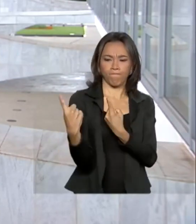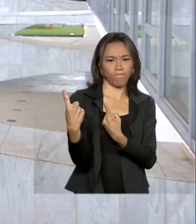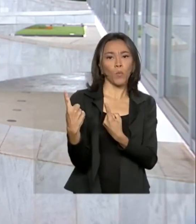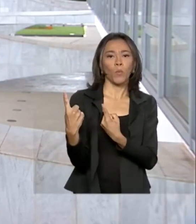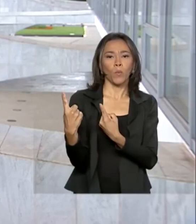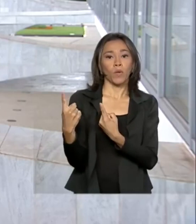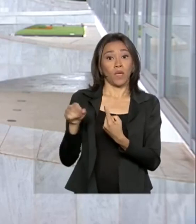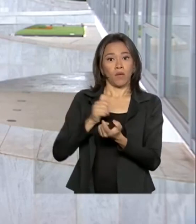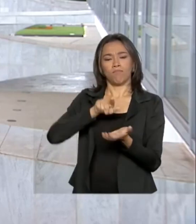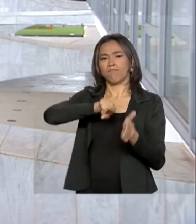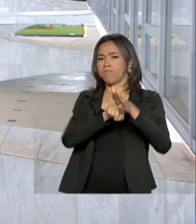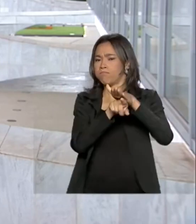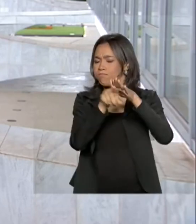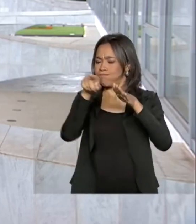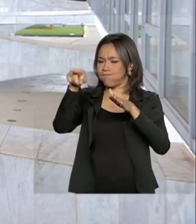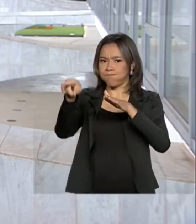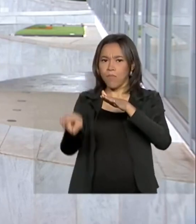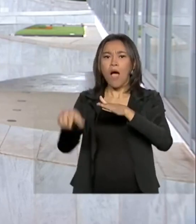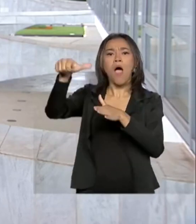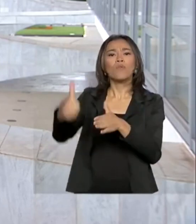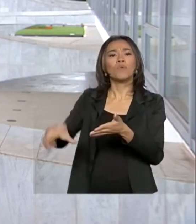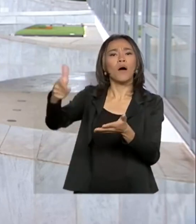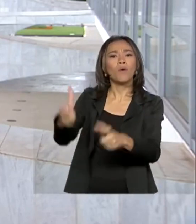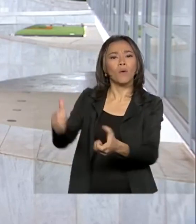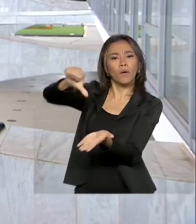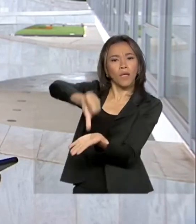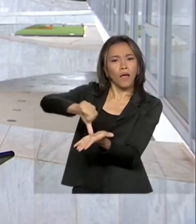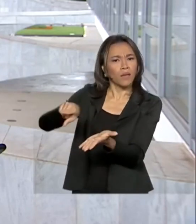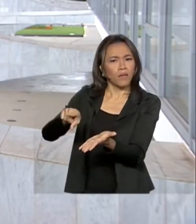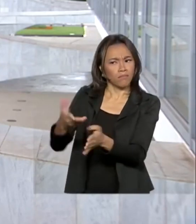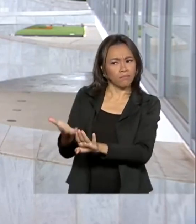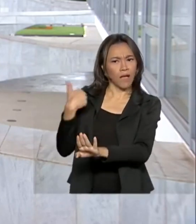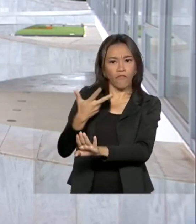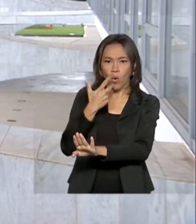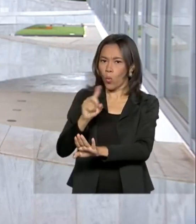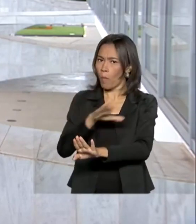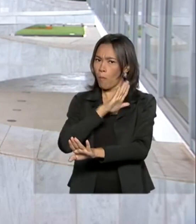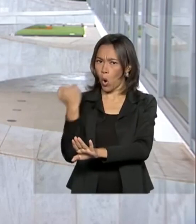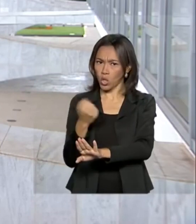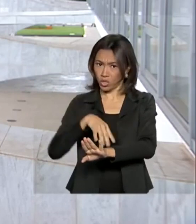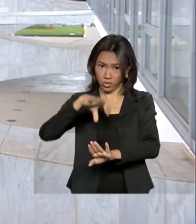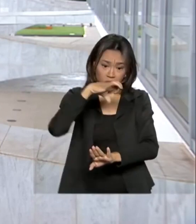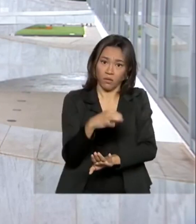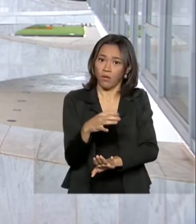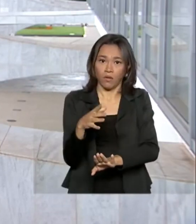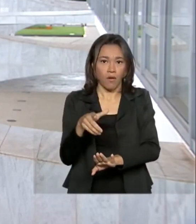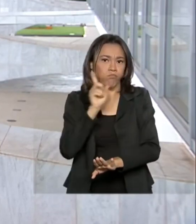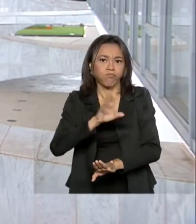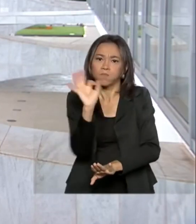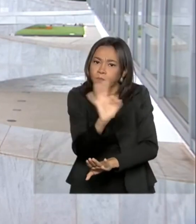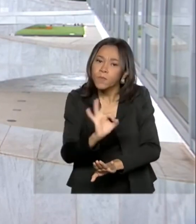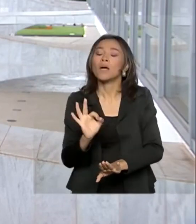o ataque a bases americanas no Iraque, alegando que não houve mortes de norte-americanos e que o Irã